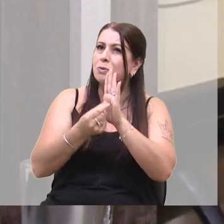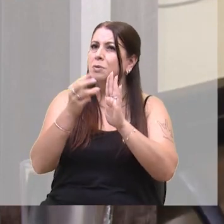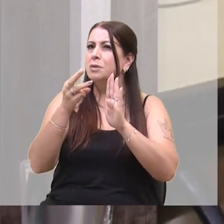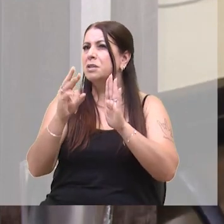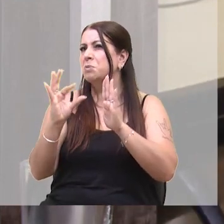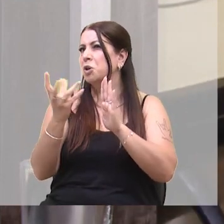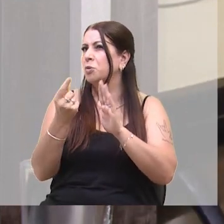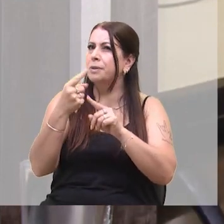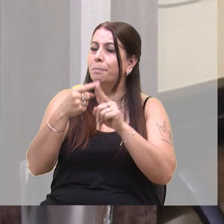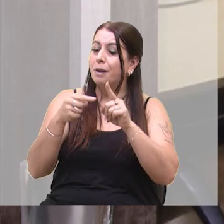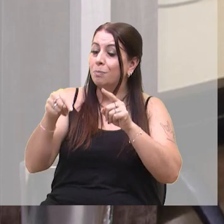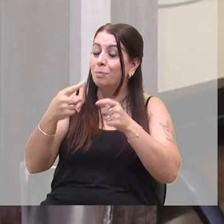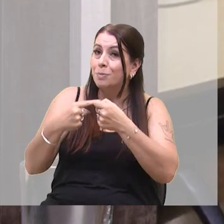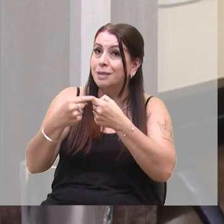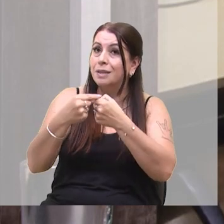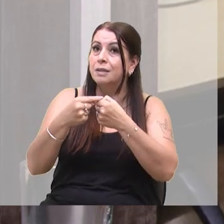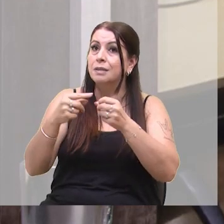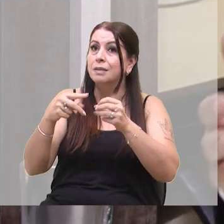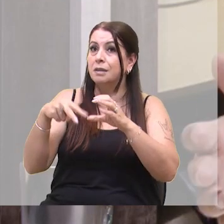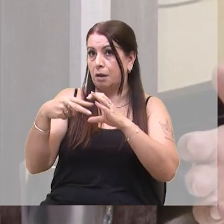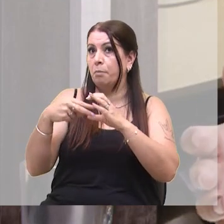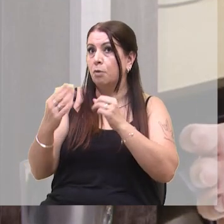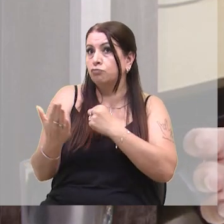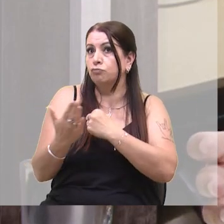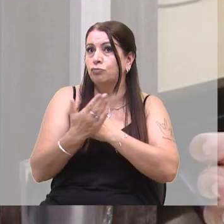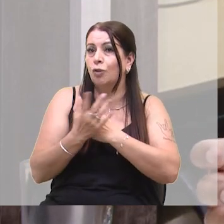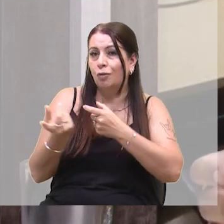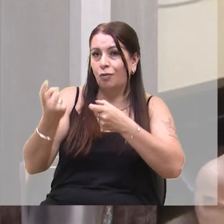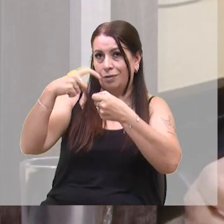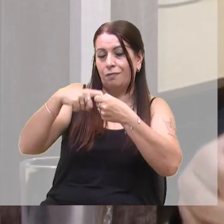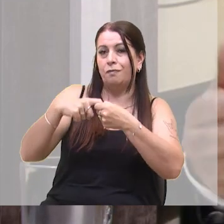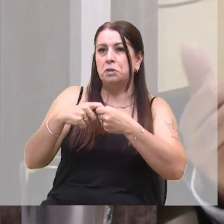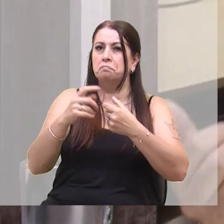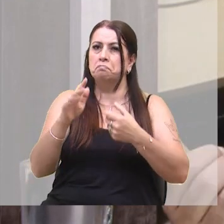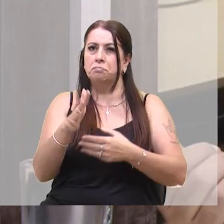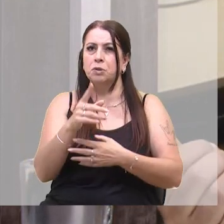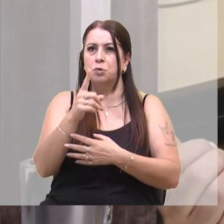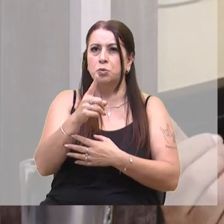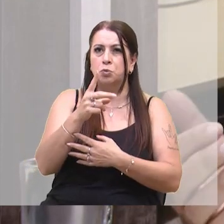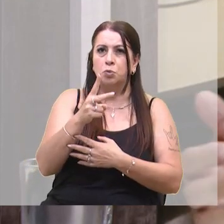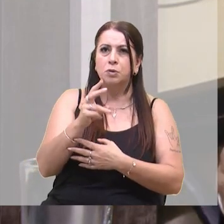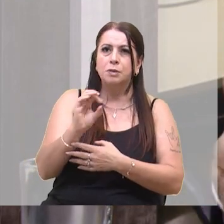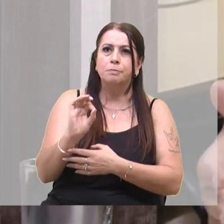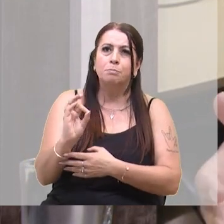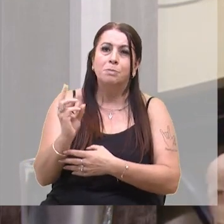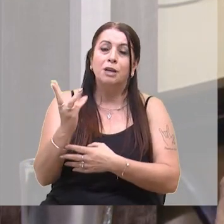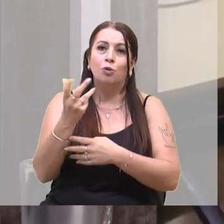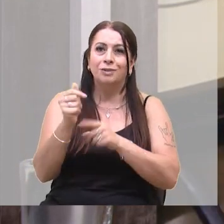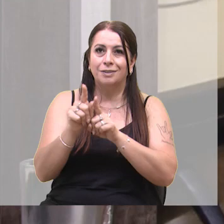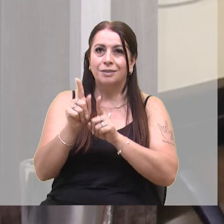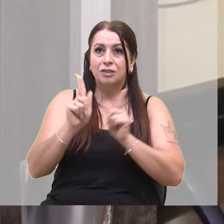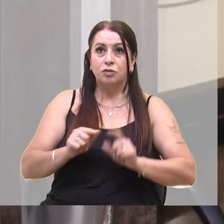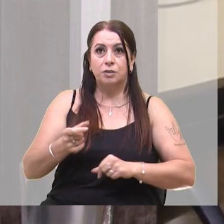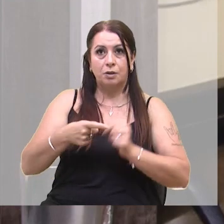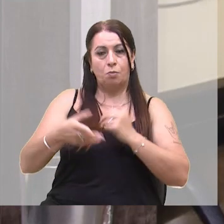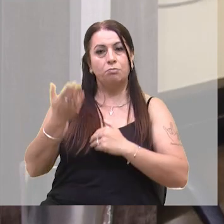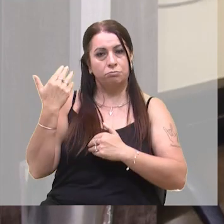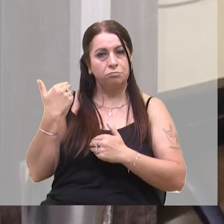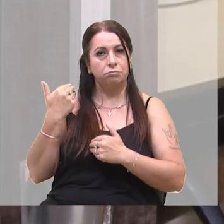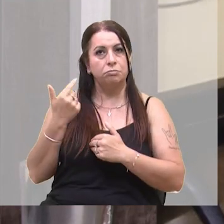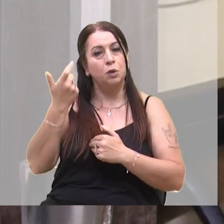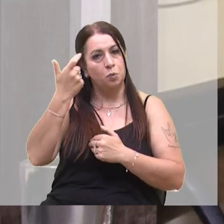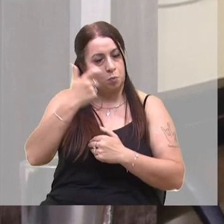levando em consideração aí um orçamento de 3 milhões e meio para a cidade, e a Câmara ajudou, devolvendo aí em torno de